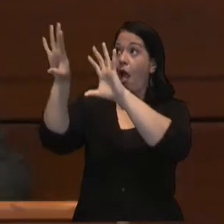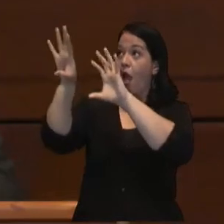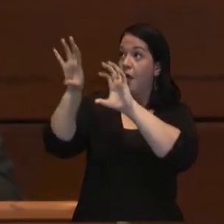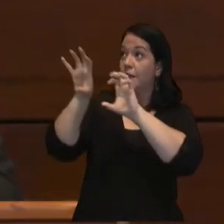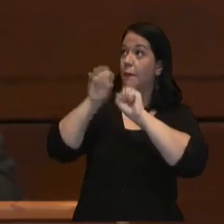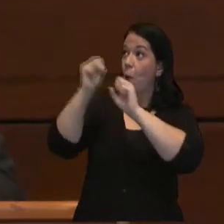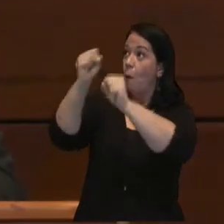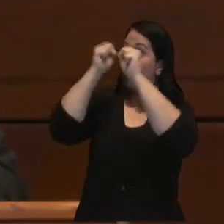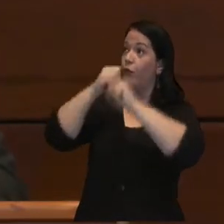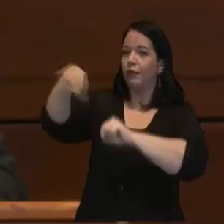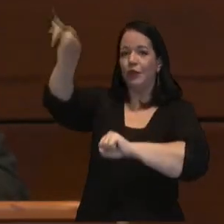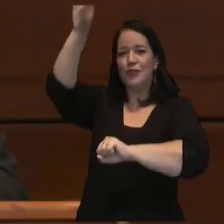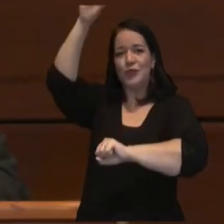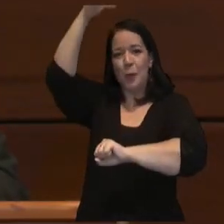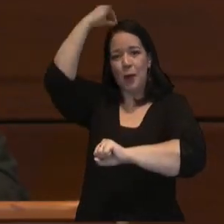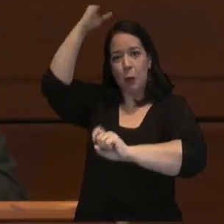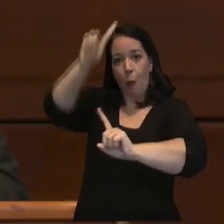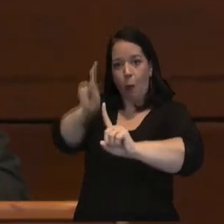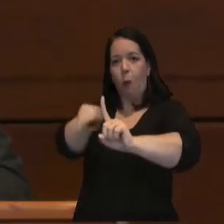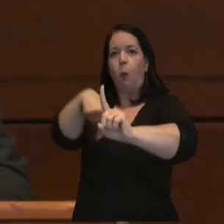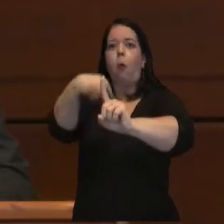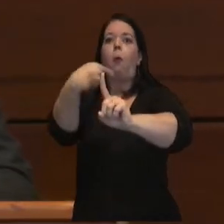que estava sobre a vida de